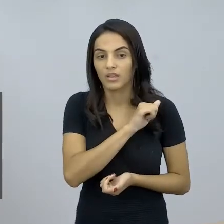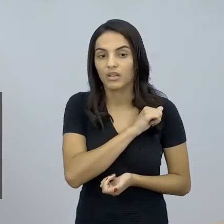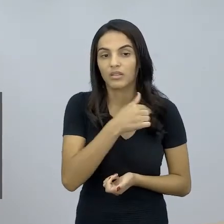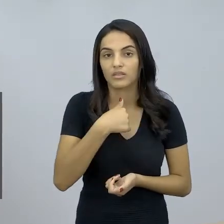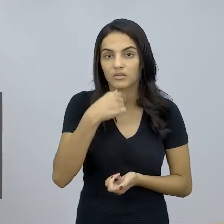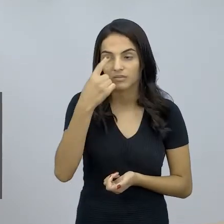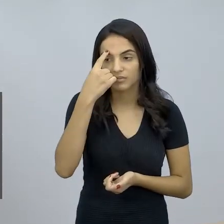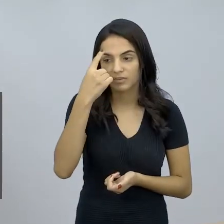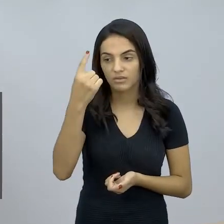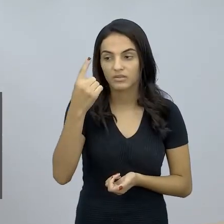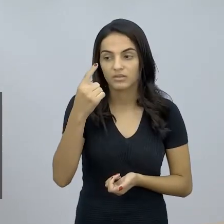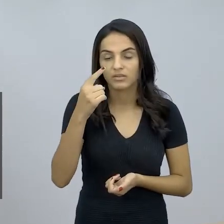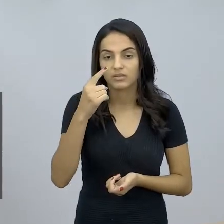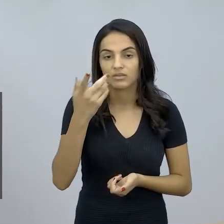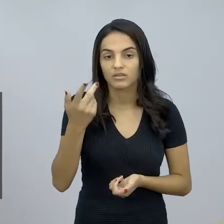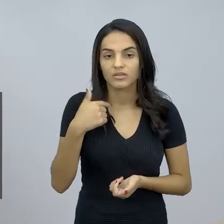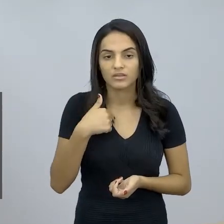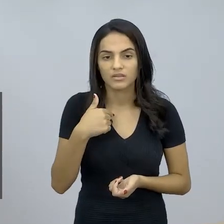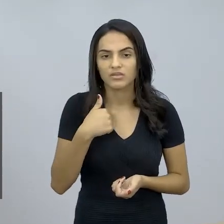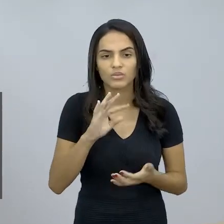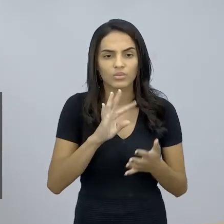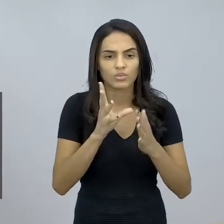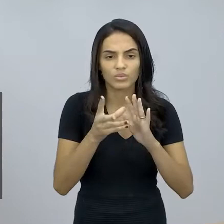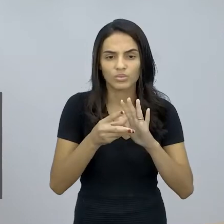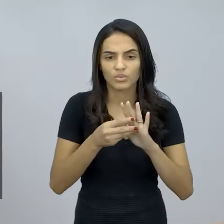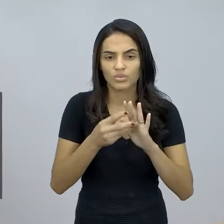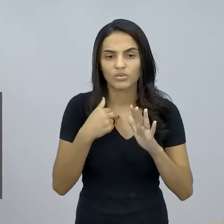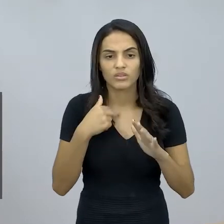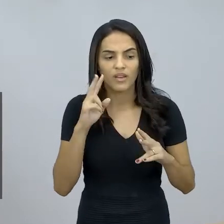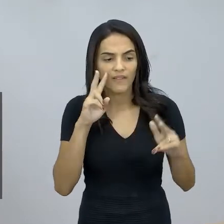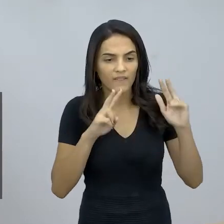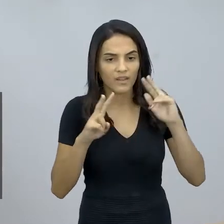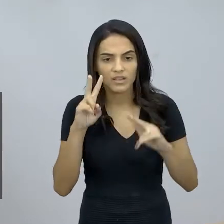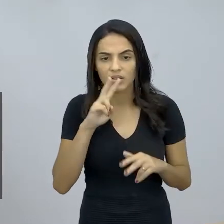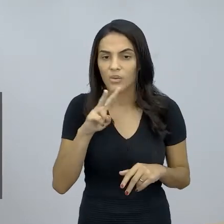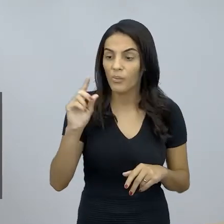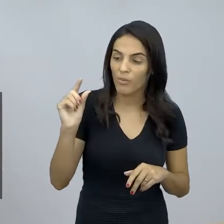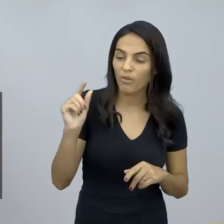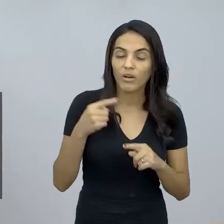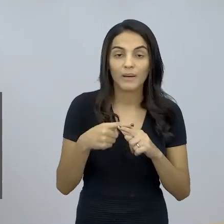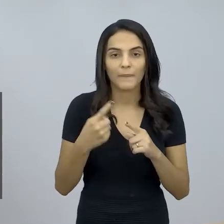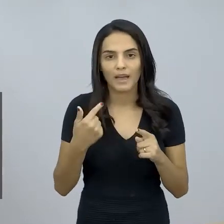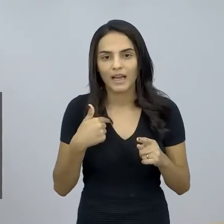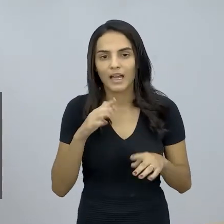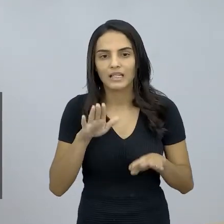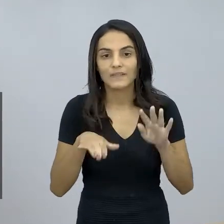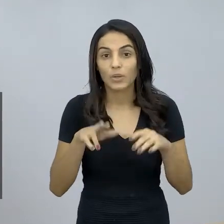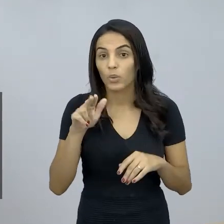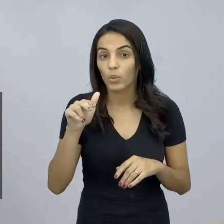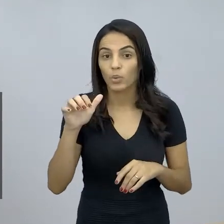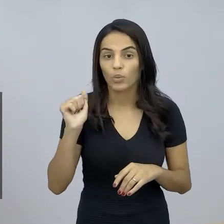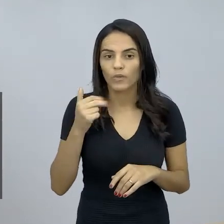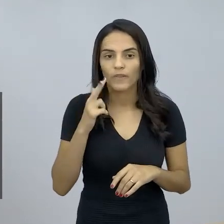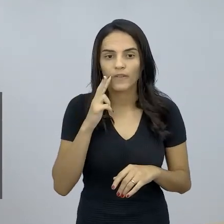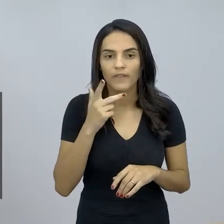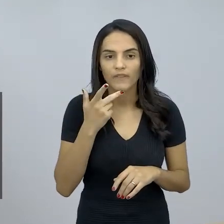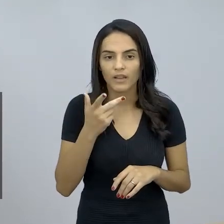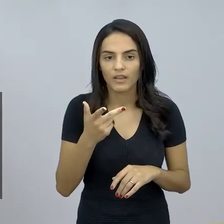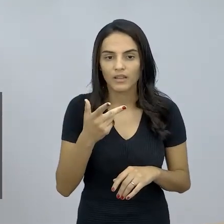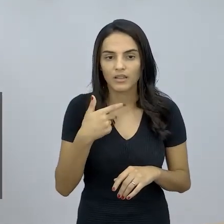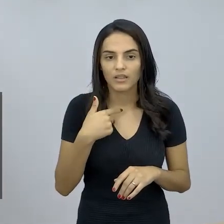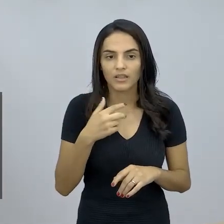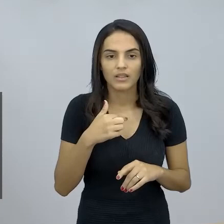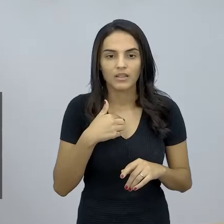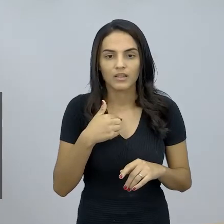como baixa visão, ele não enxerga tudo, que nem eu tenho um resíduo muito pouco, mas de repente eu brinco, que eu falo que eu não posso ver uma quina. Eu